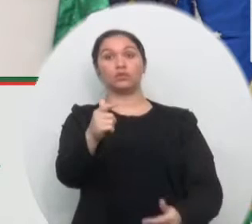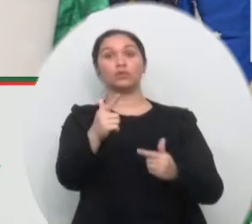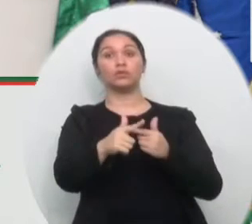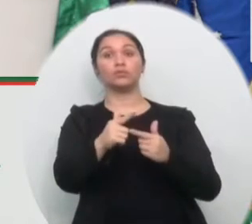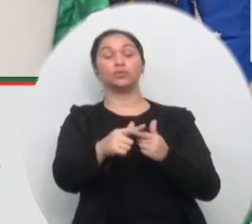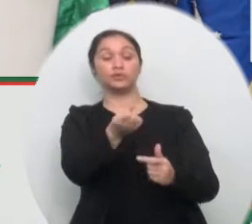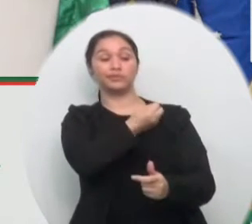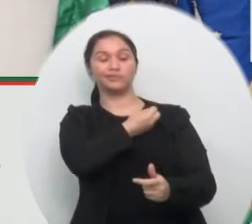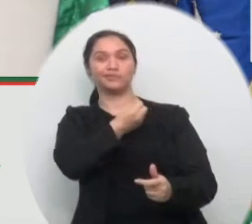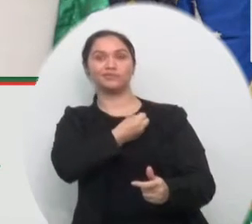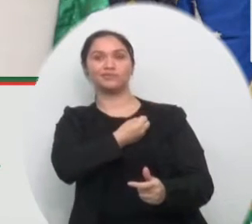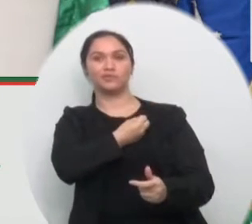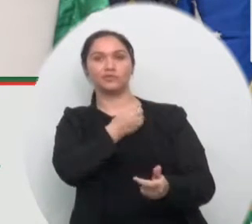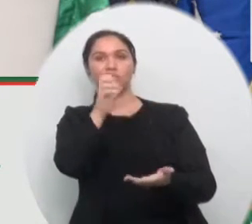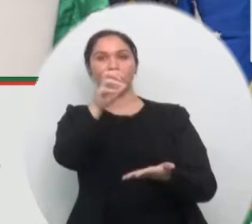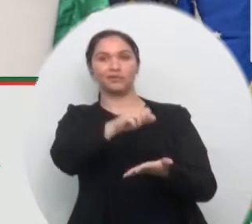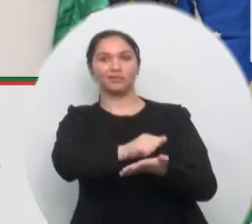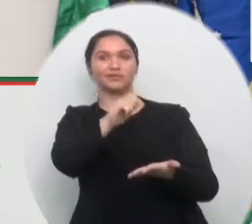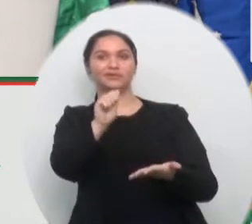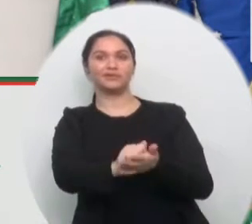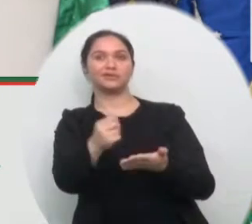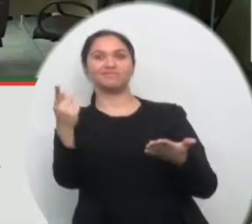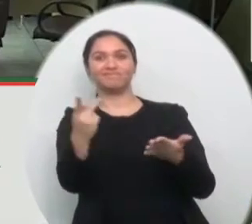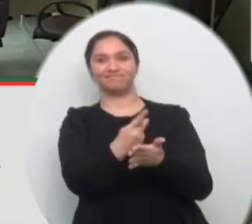e confrontações.